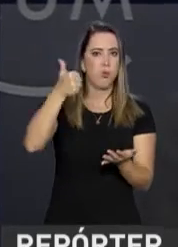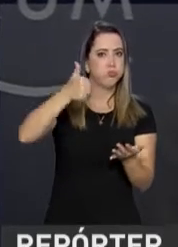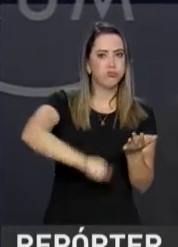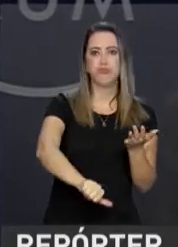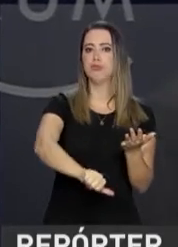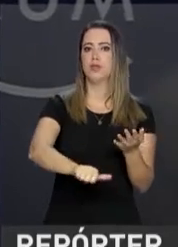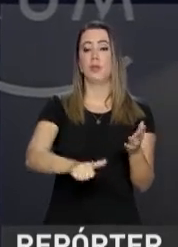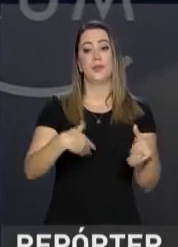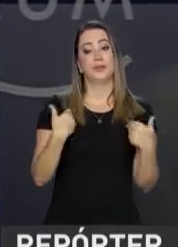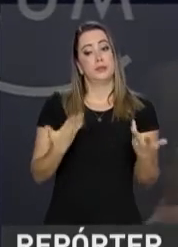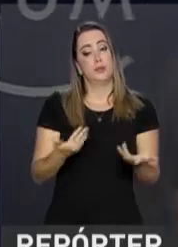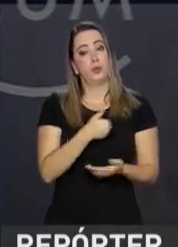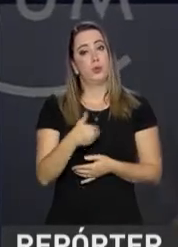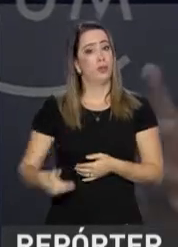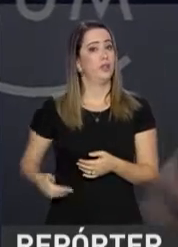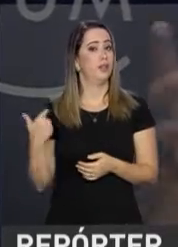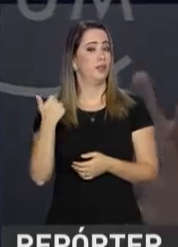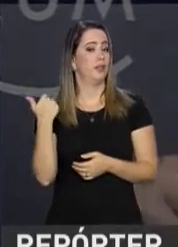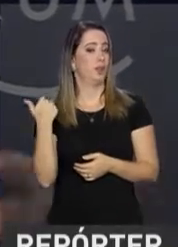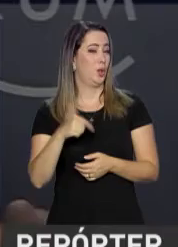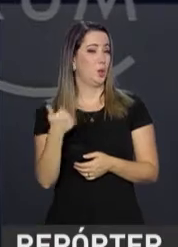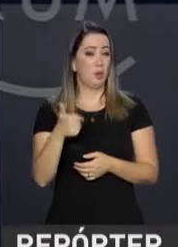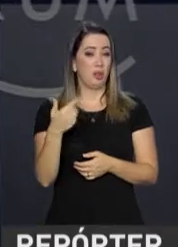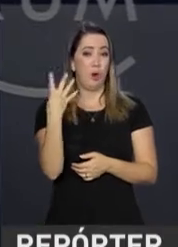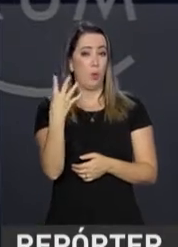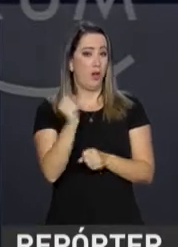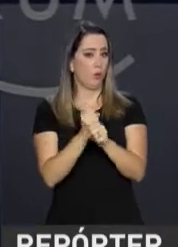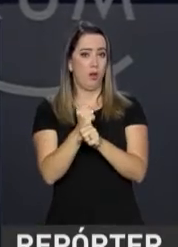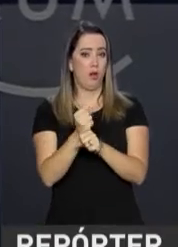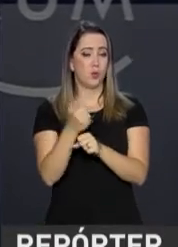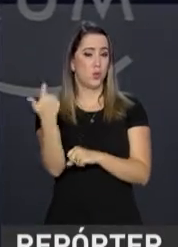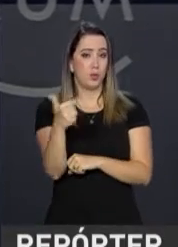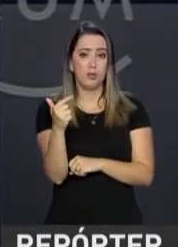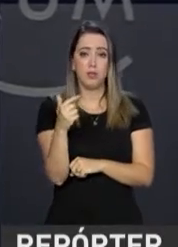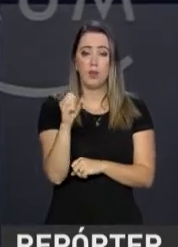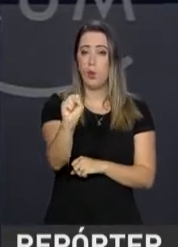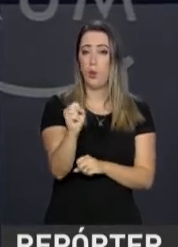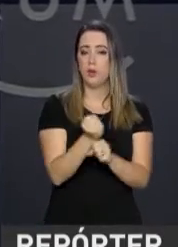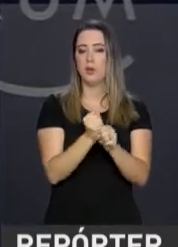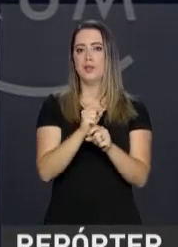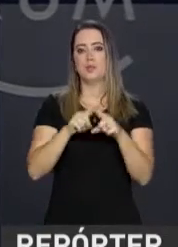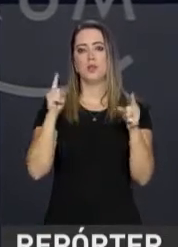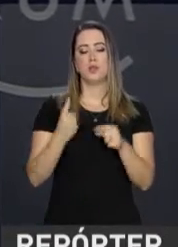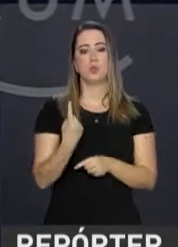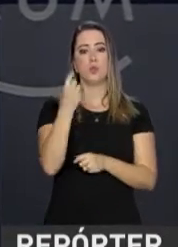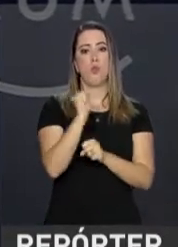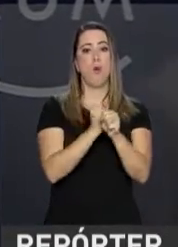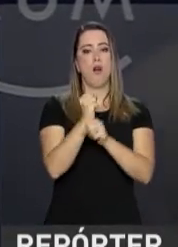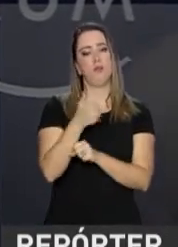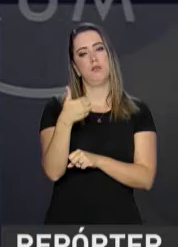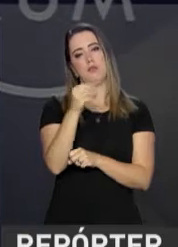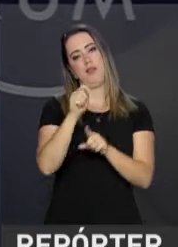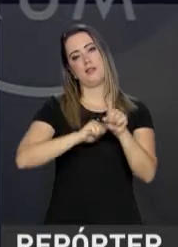sem embargo disso num governo que não tem quatro anos não tem 18 anos mas é um governo de um ano e dez meses com muitas